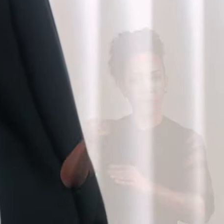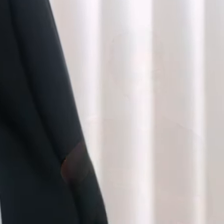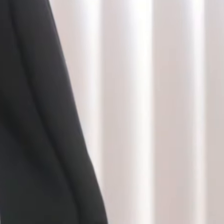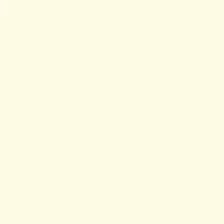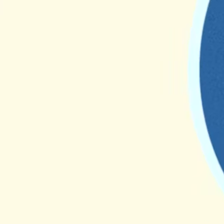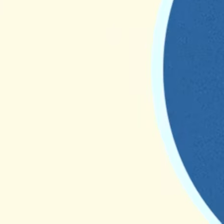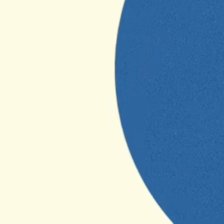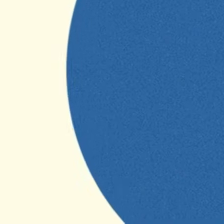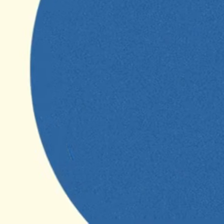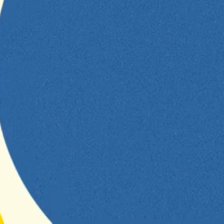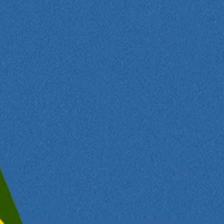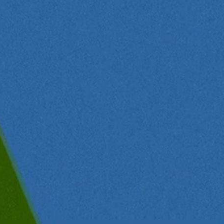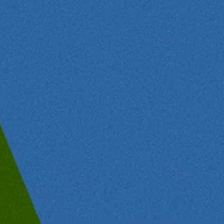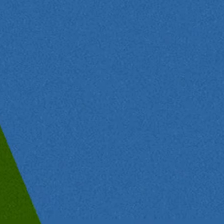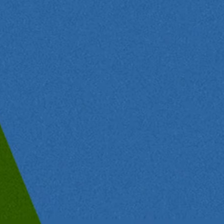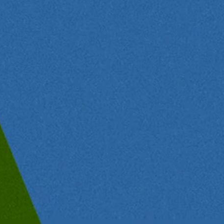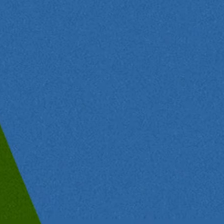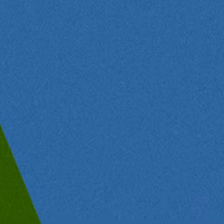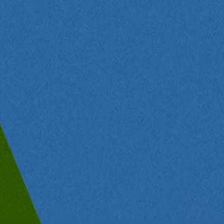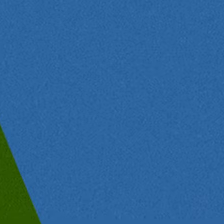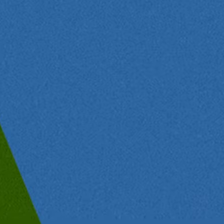visionária.